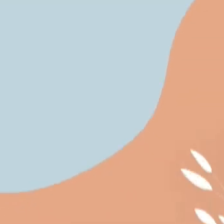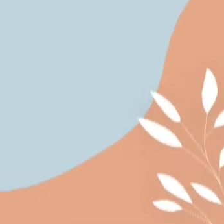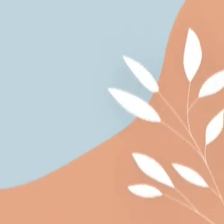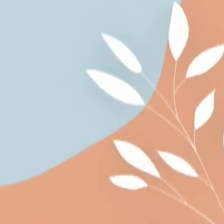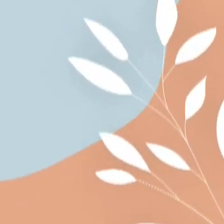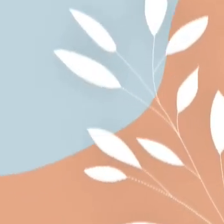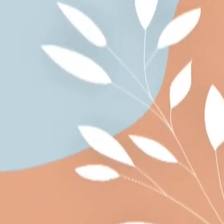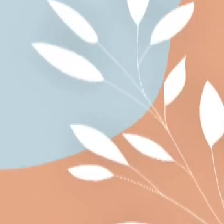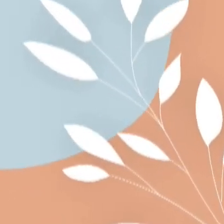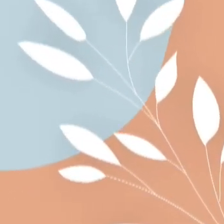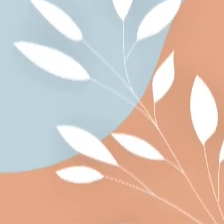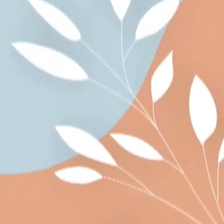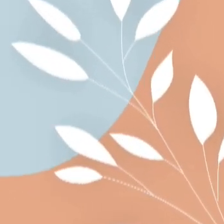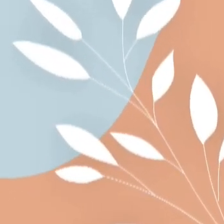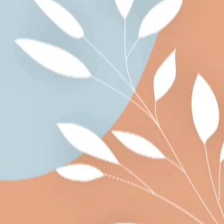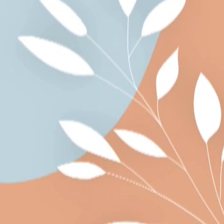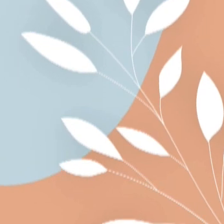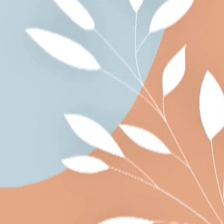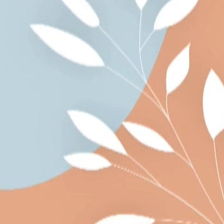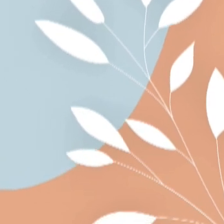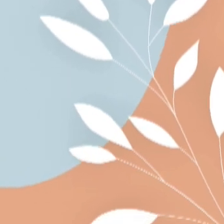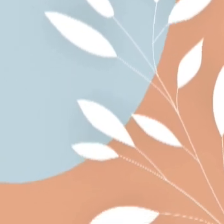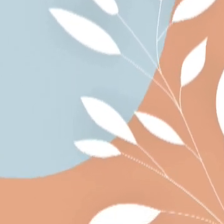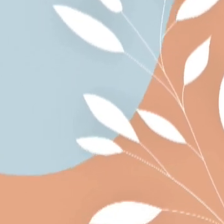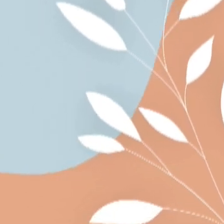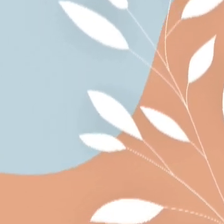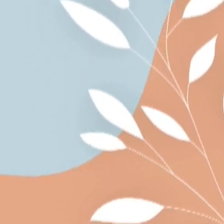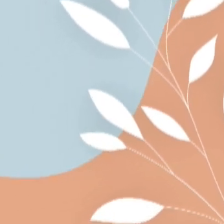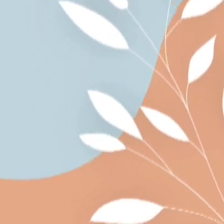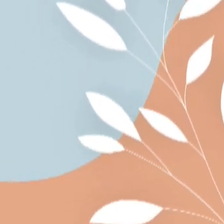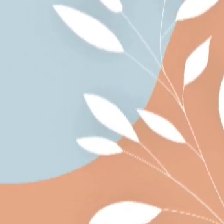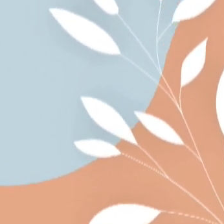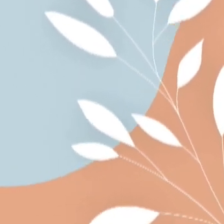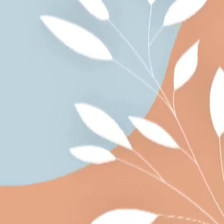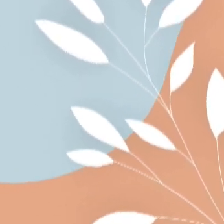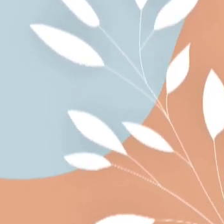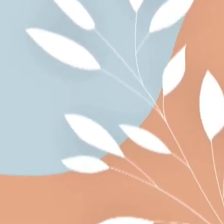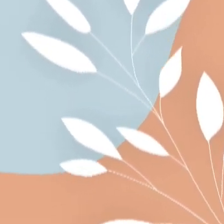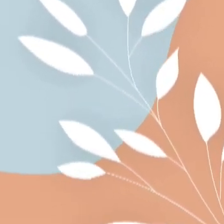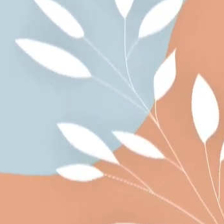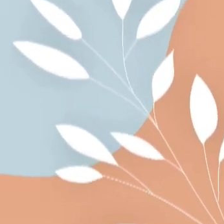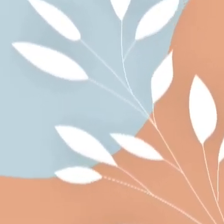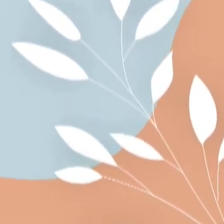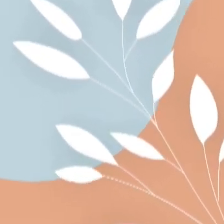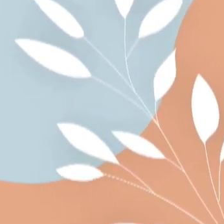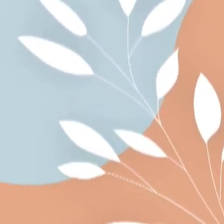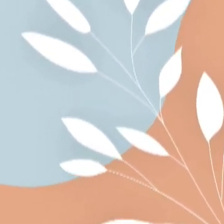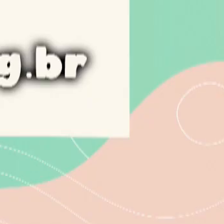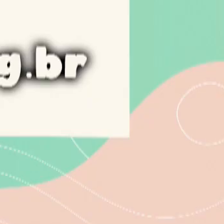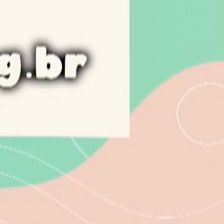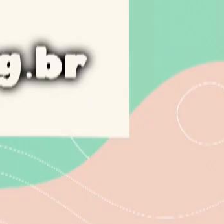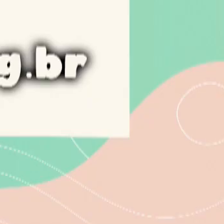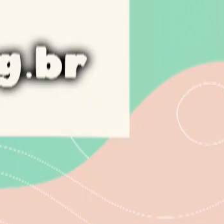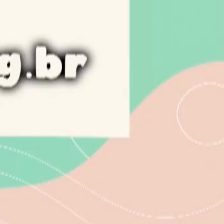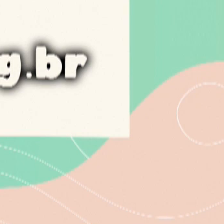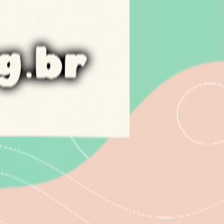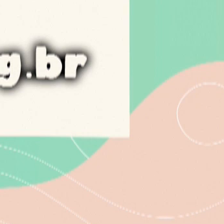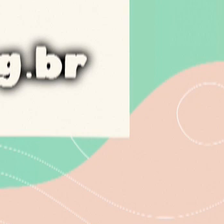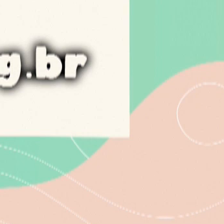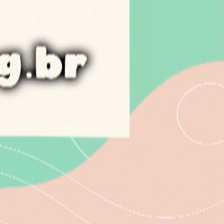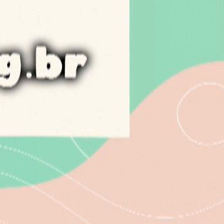A Associação Amigos dos Animais de Campinas tem 5 focinhos esperando por um lar.